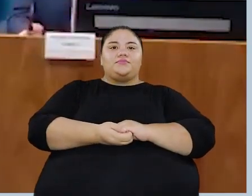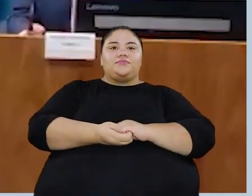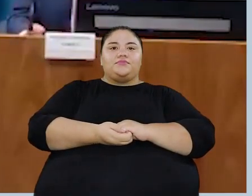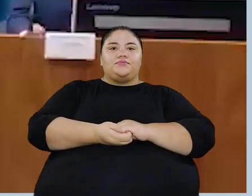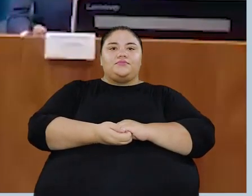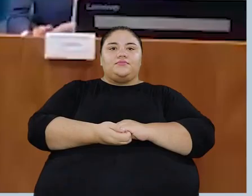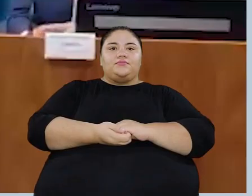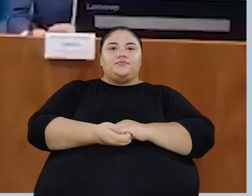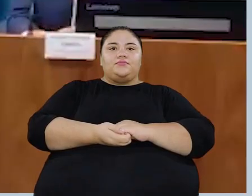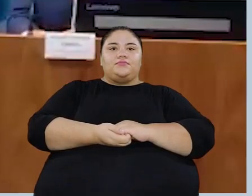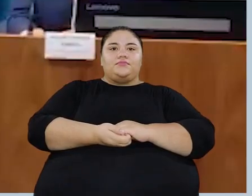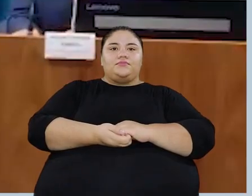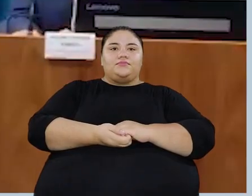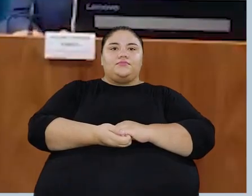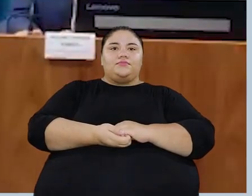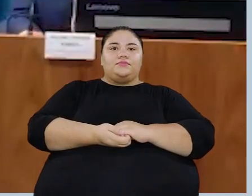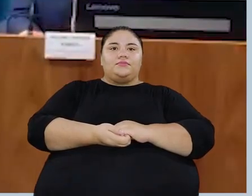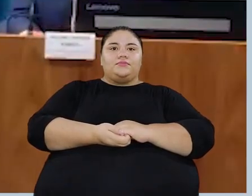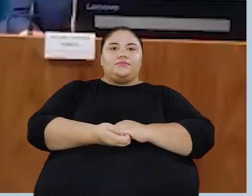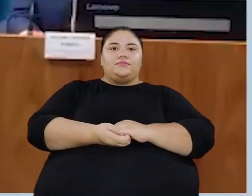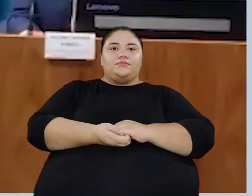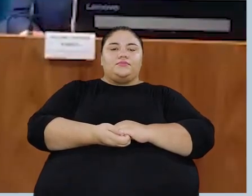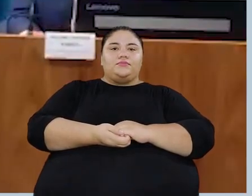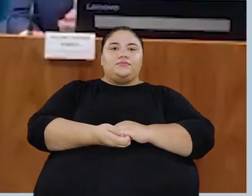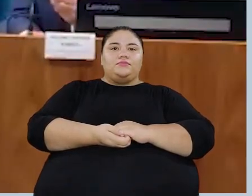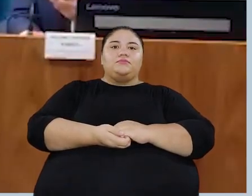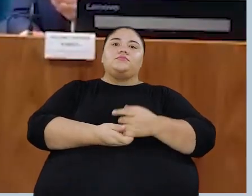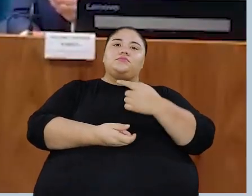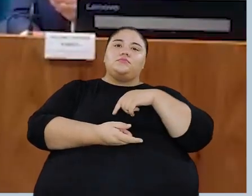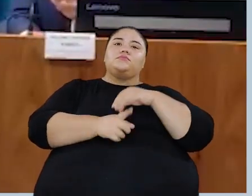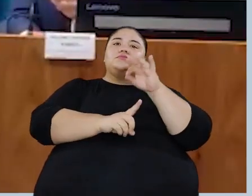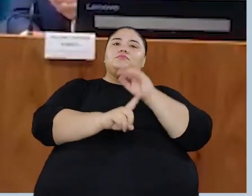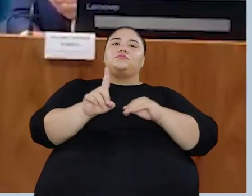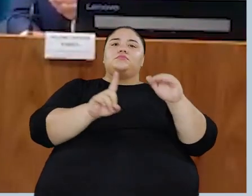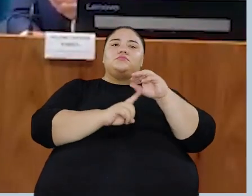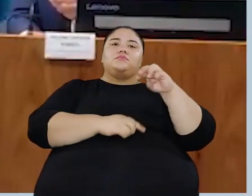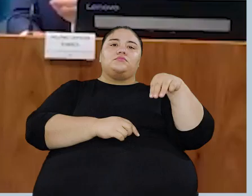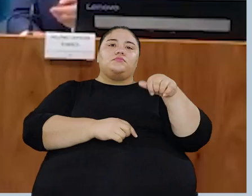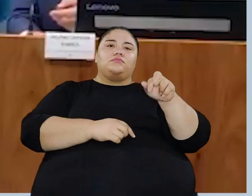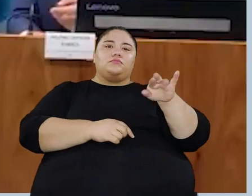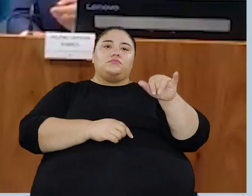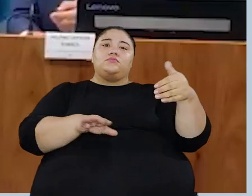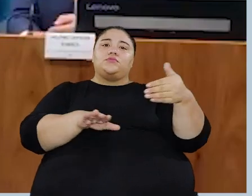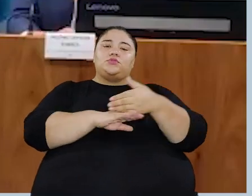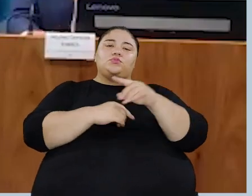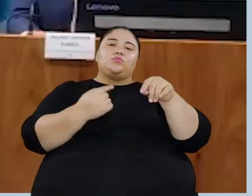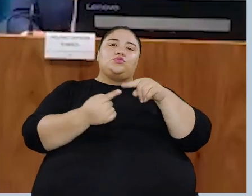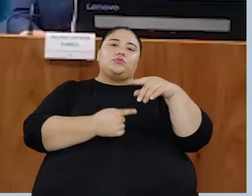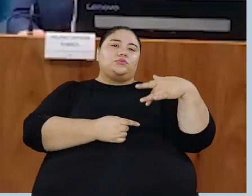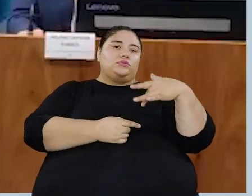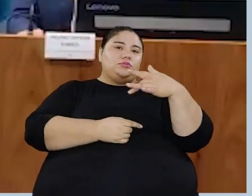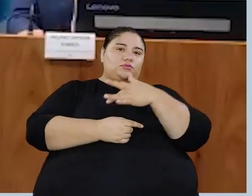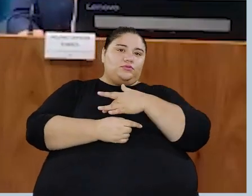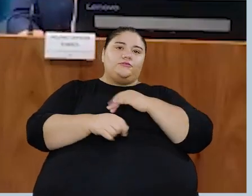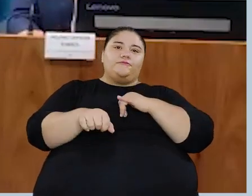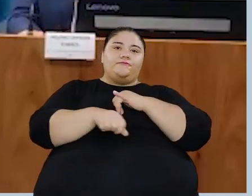e estendo também a nossa presidente, a desembargadora Marisa Santos, que por questão de saúde não está